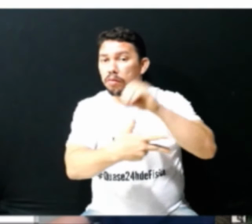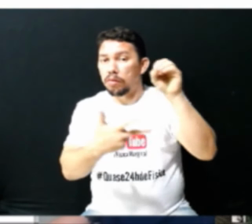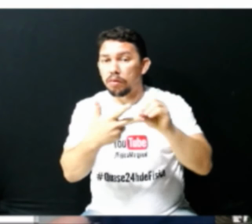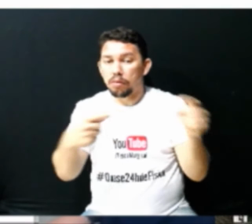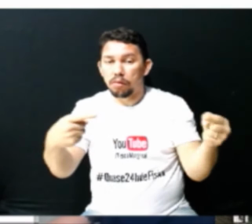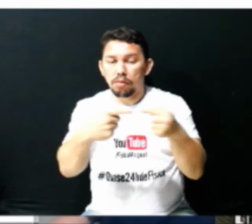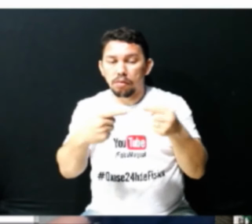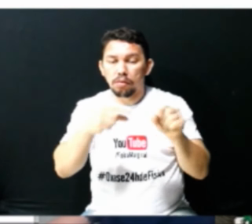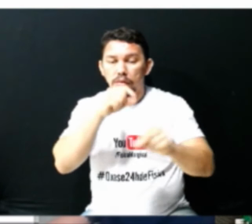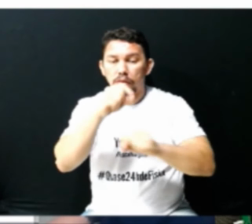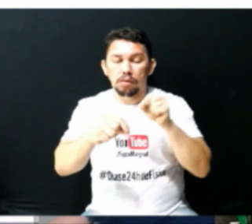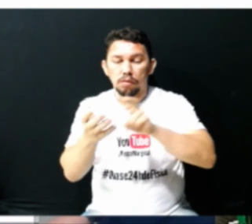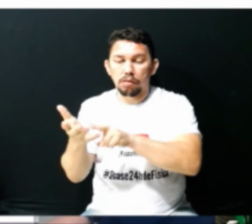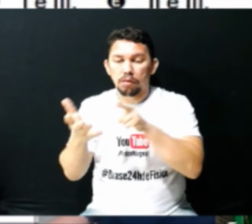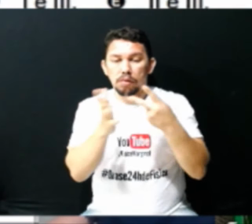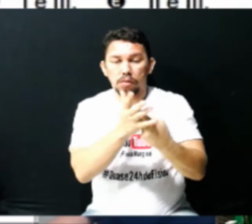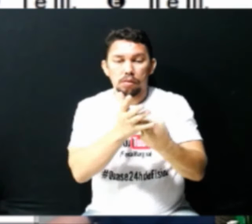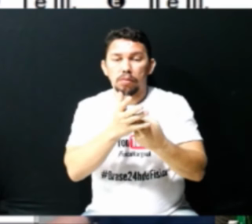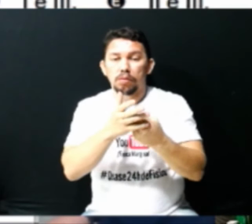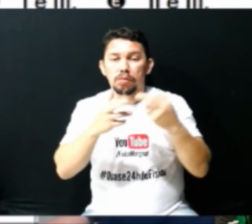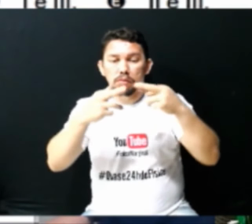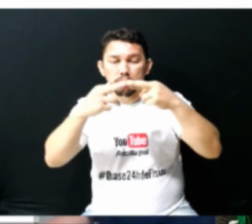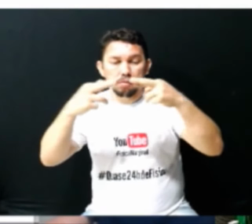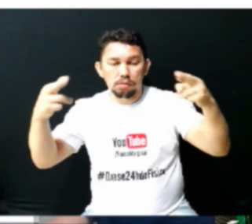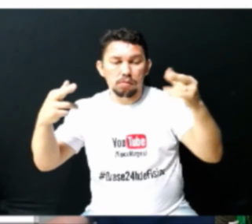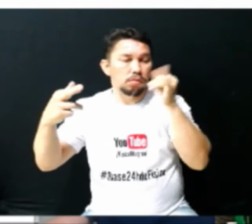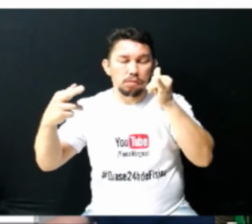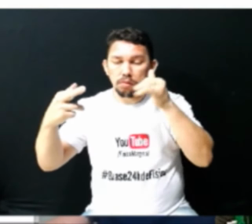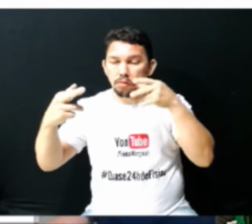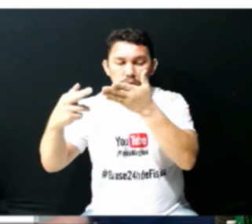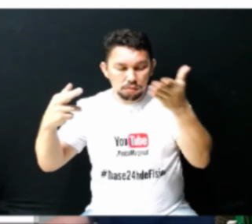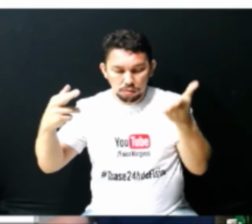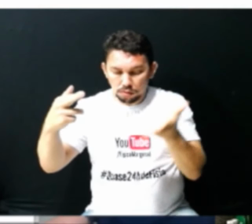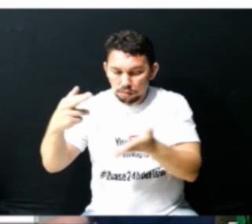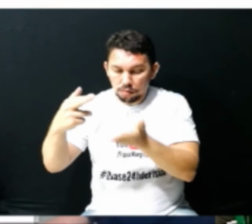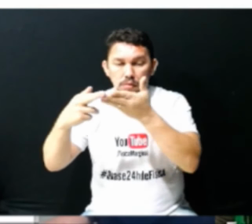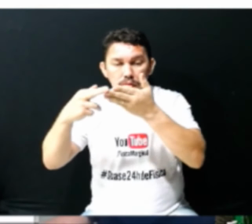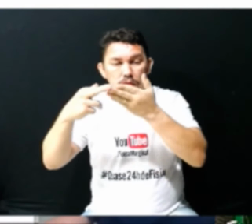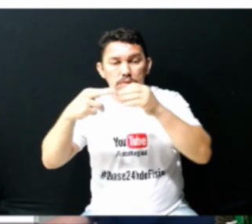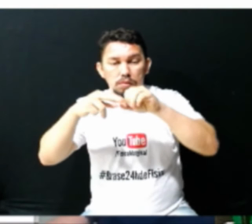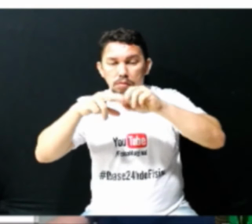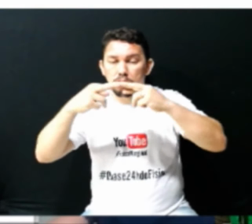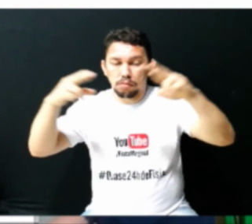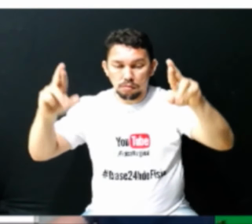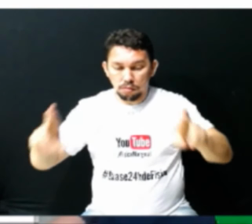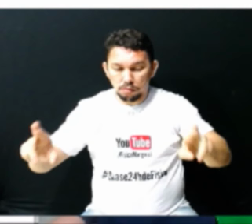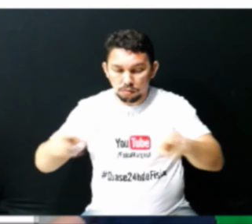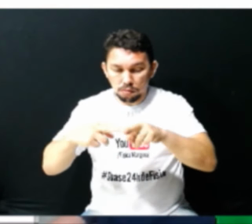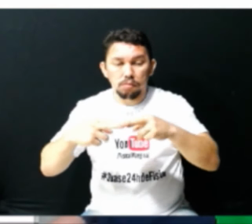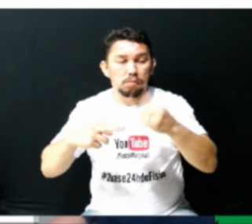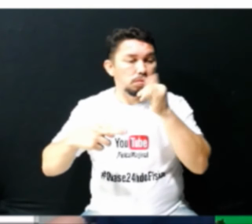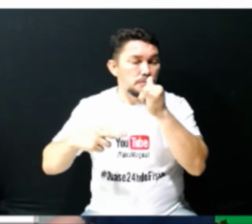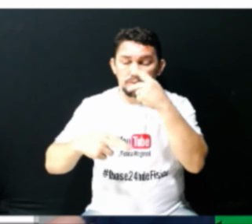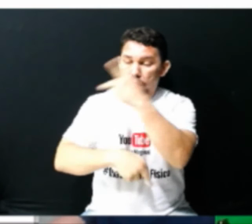a interpretação de circuitos elétricos. Sim. E aí envolve, por exemplo, do aluno saber olhar